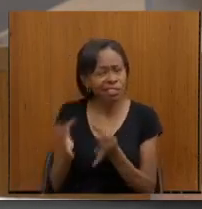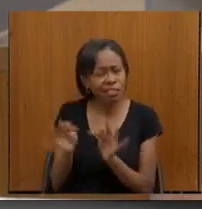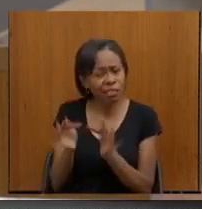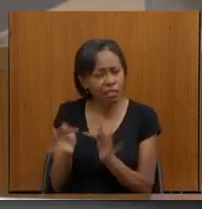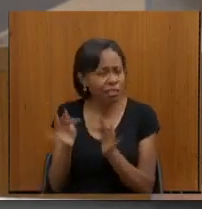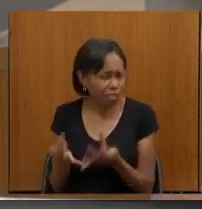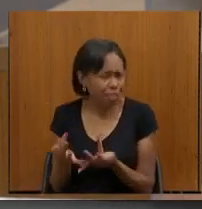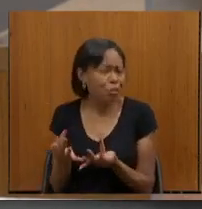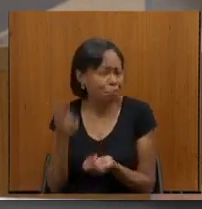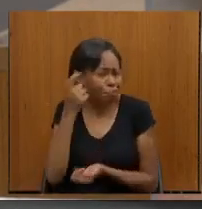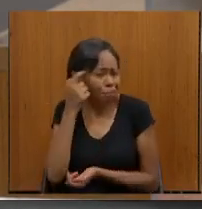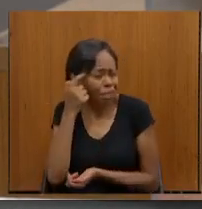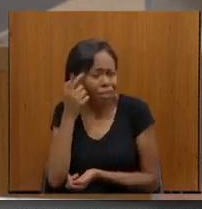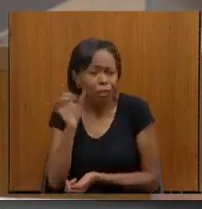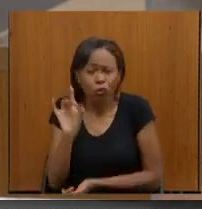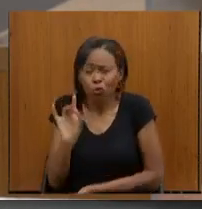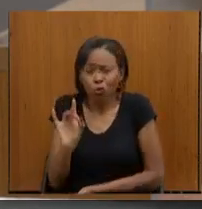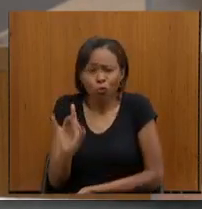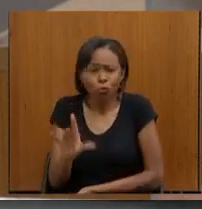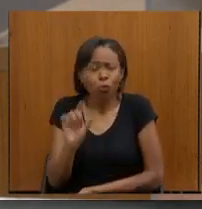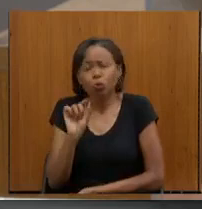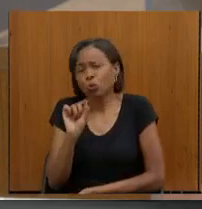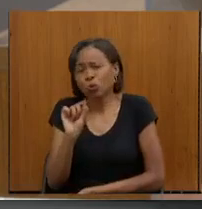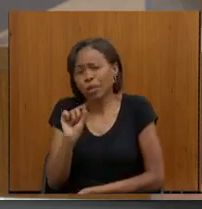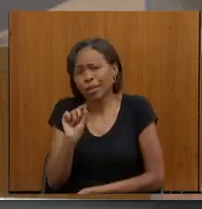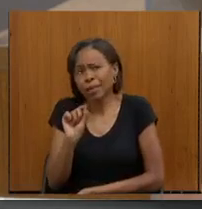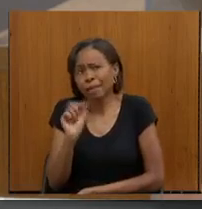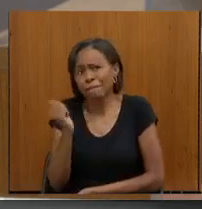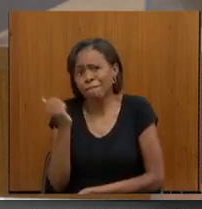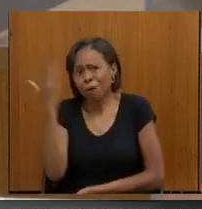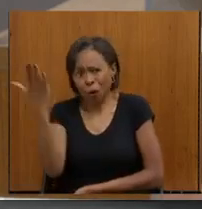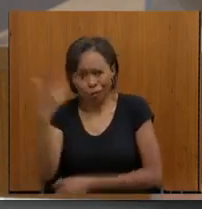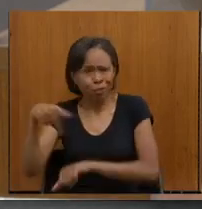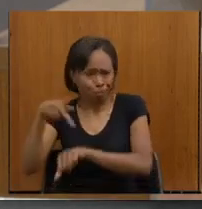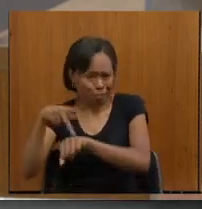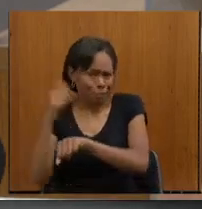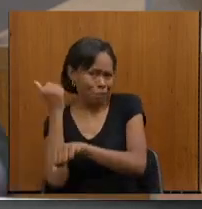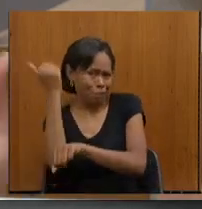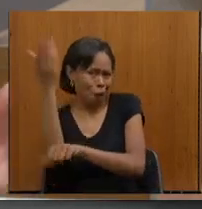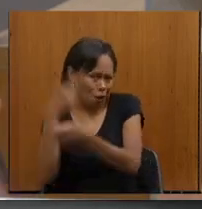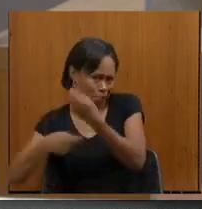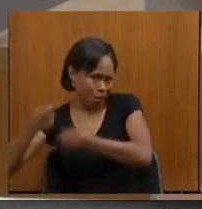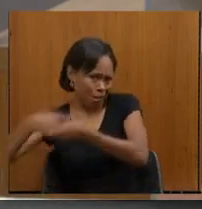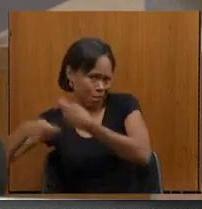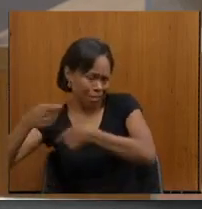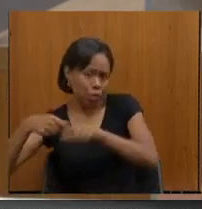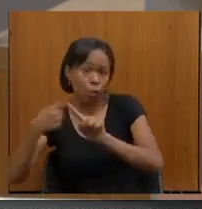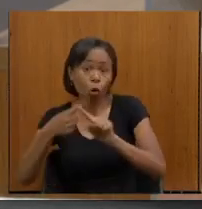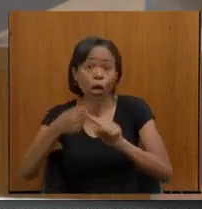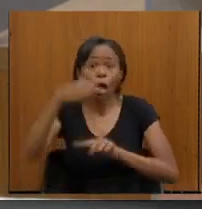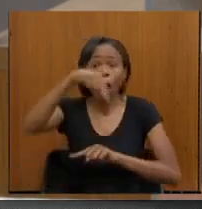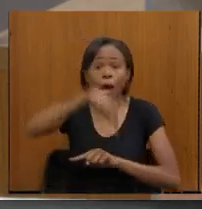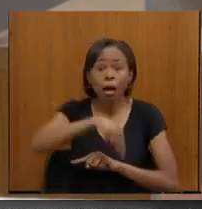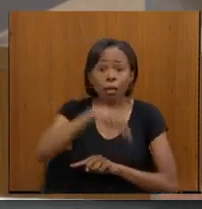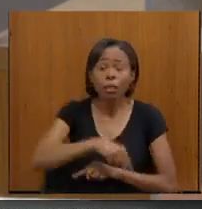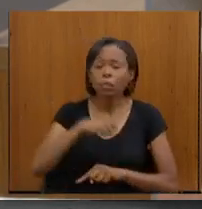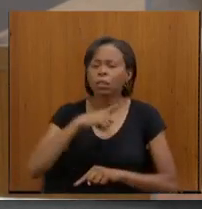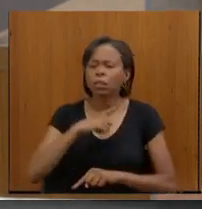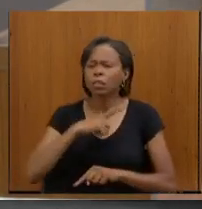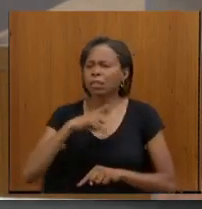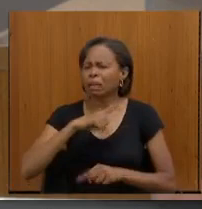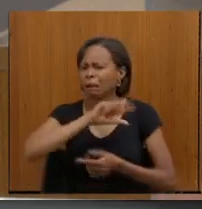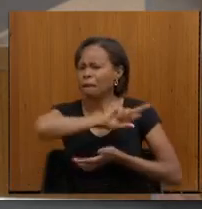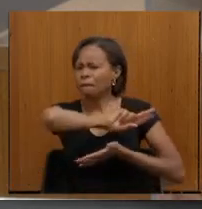assim nós pensarmos apenas no mercado externo né Nós temos um enorme Manancial de possibilidade